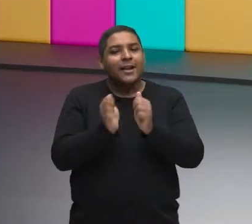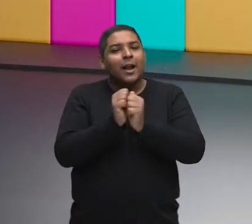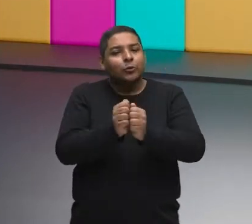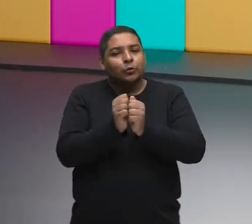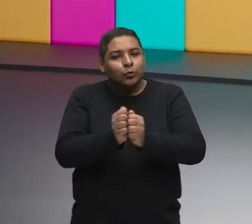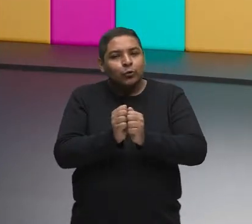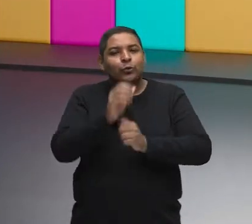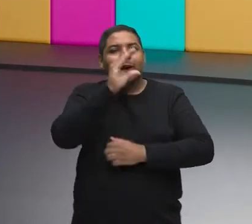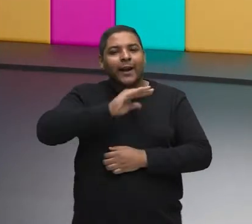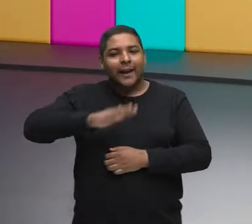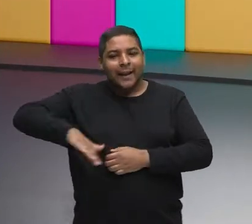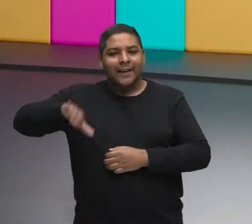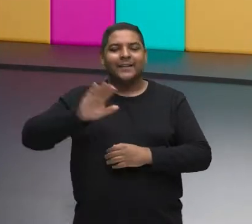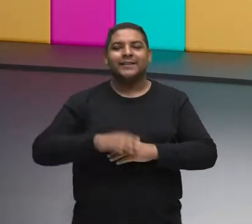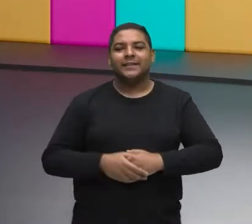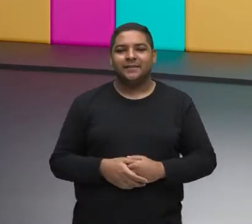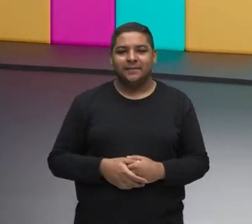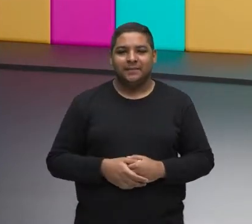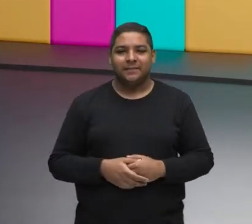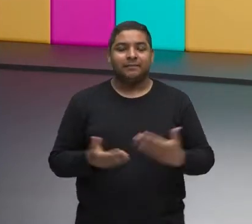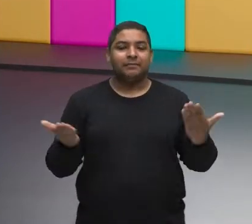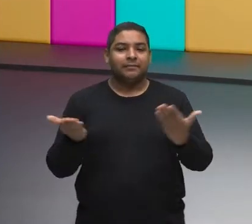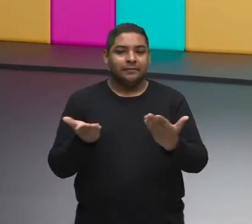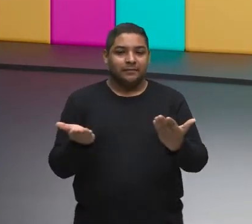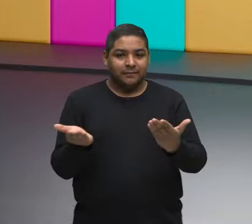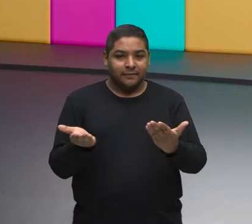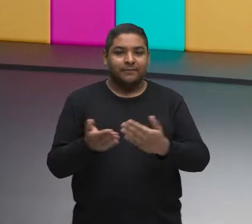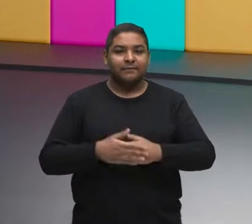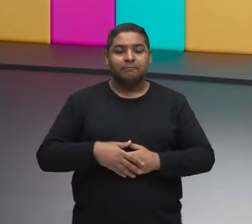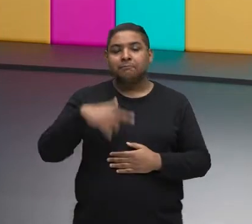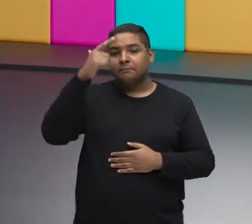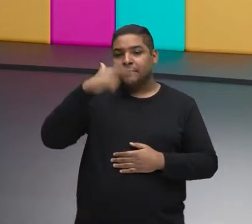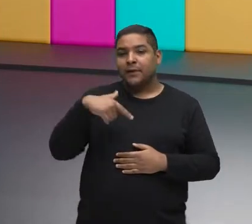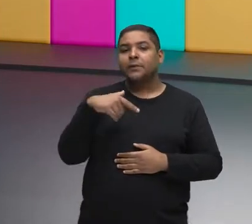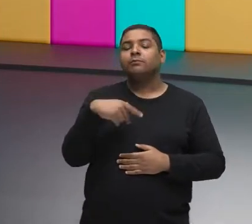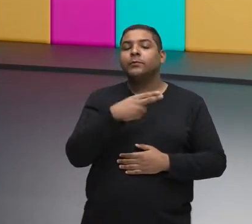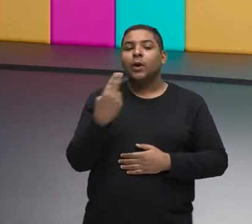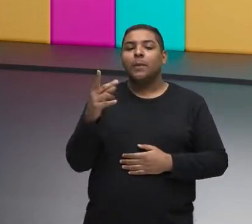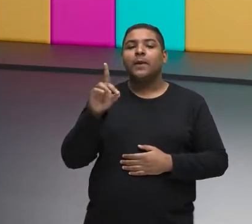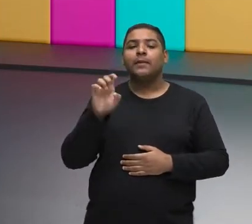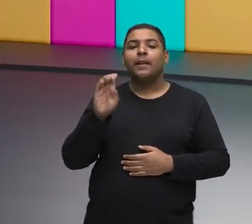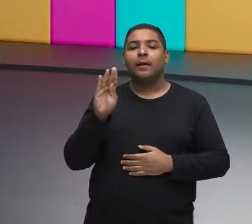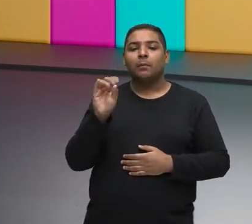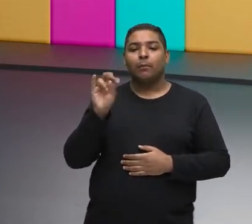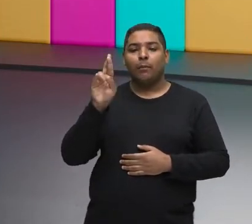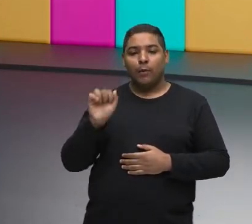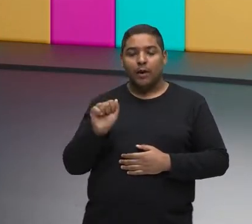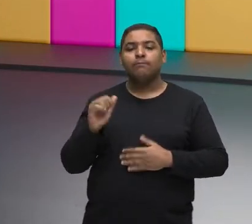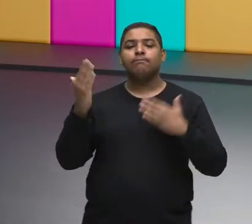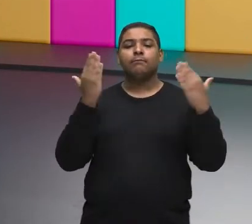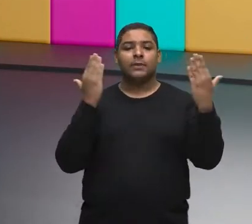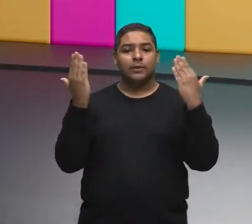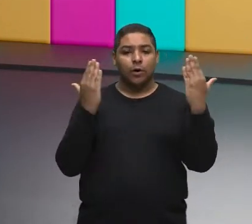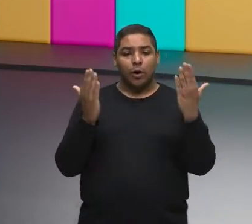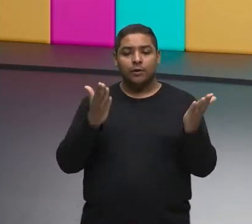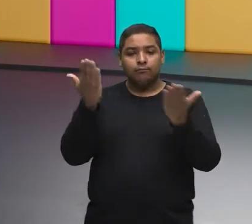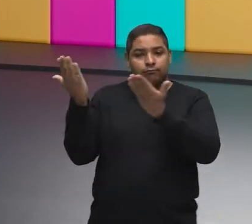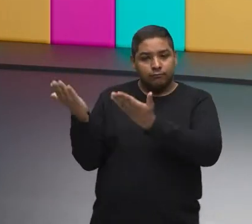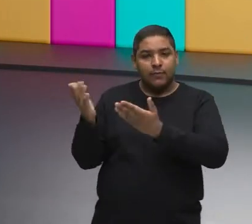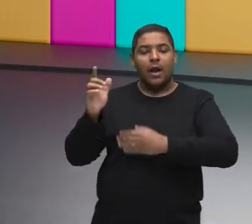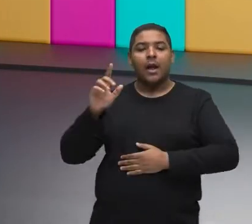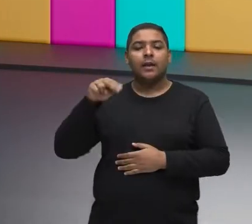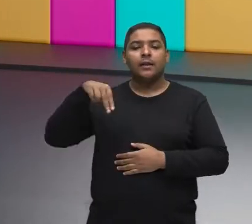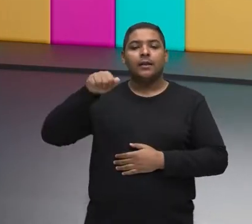em casa. Hoje, eu sou a Débora Marreiro, sou psicóloga, estou ao lado da Nagiane